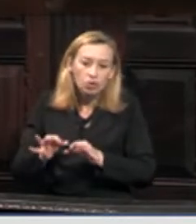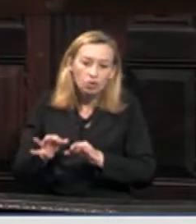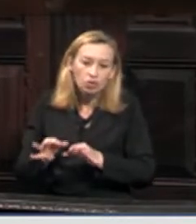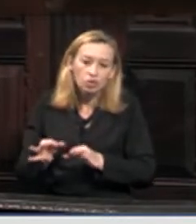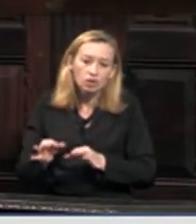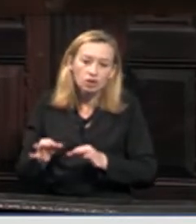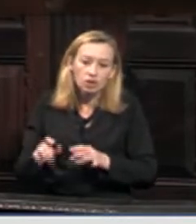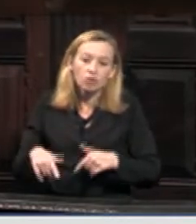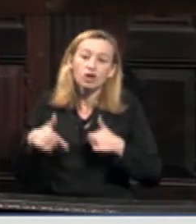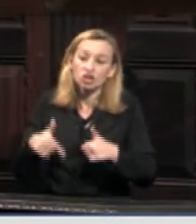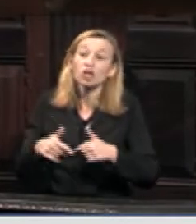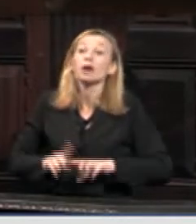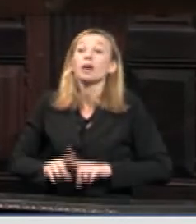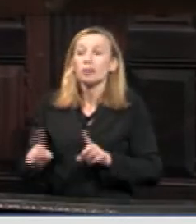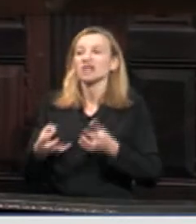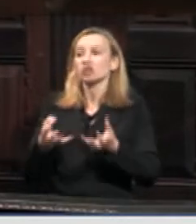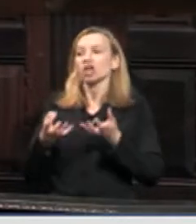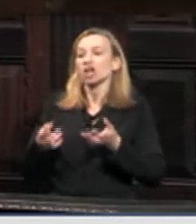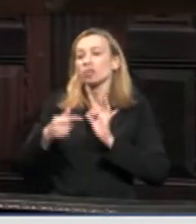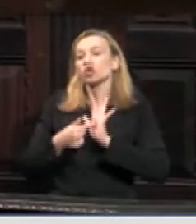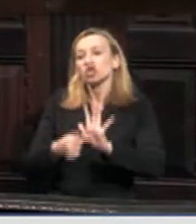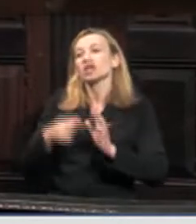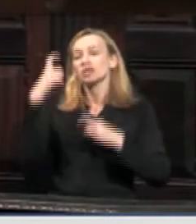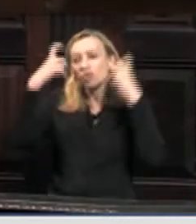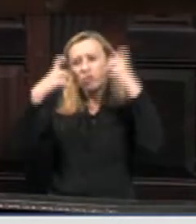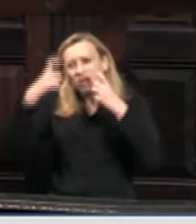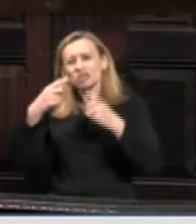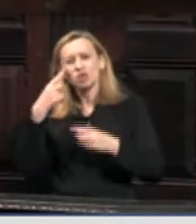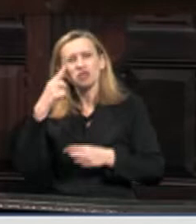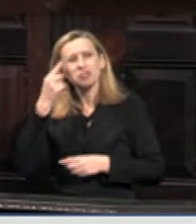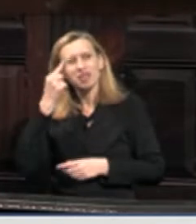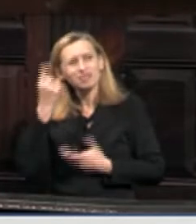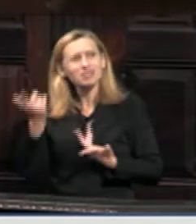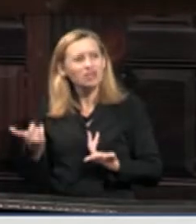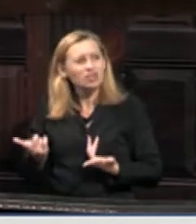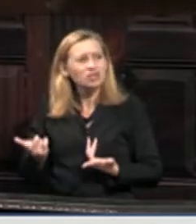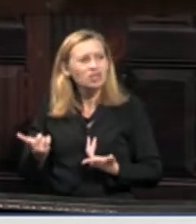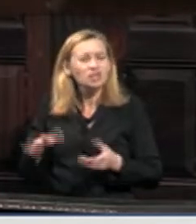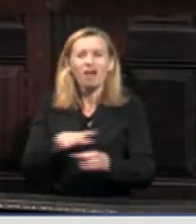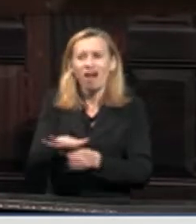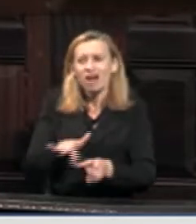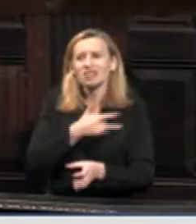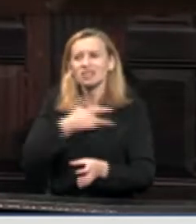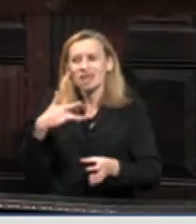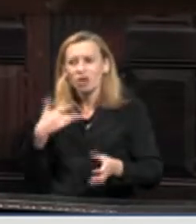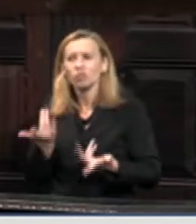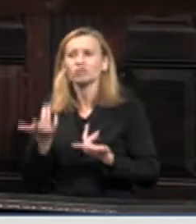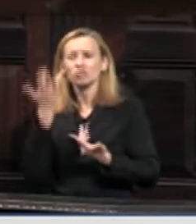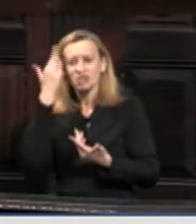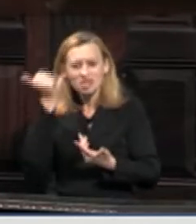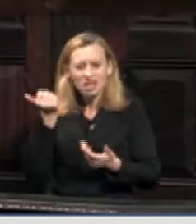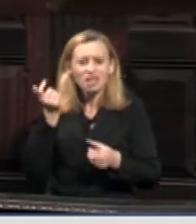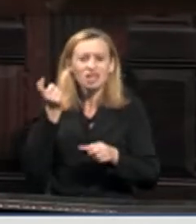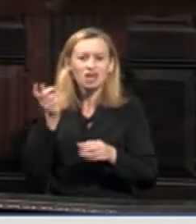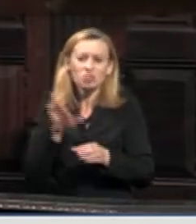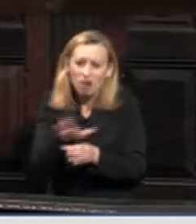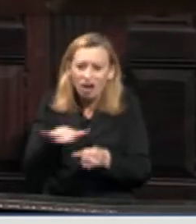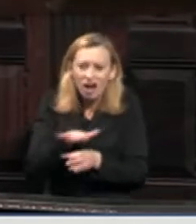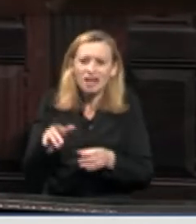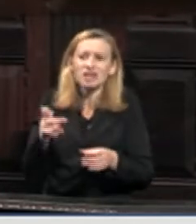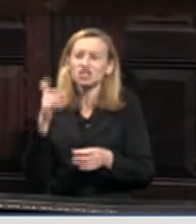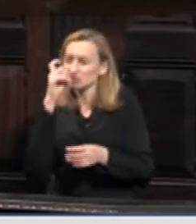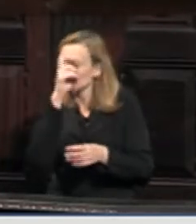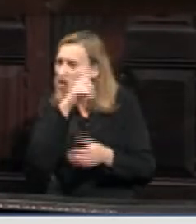Mas eu queria destacar essa preocupação que eu fui procurado por profissionais da saúde, e essa é uma área sensível, que como a população